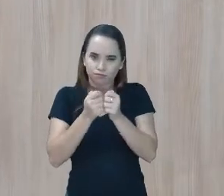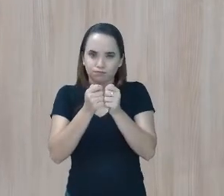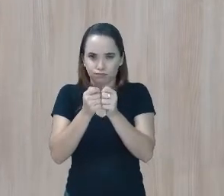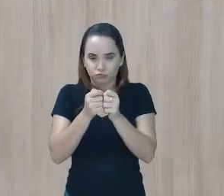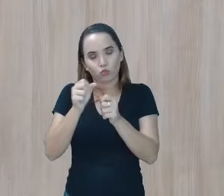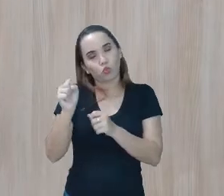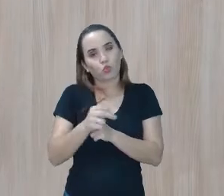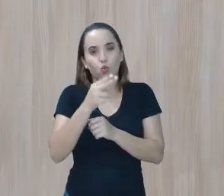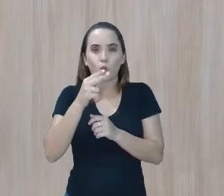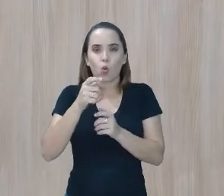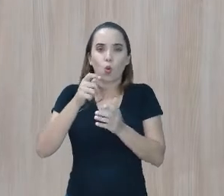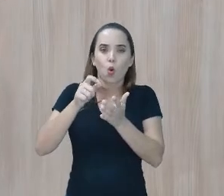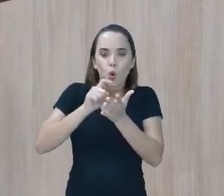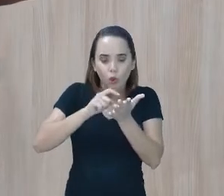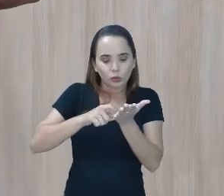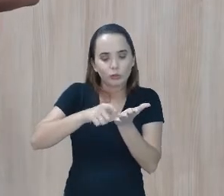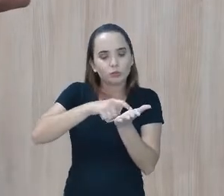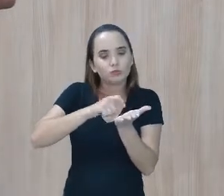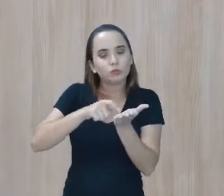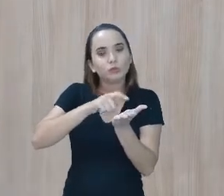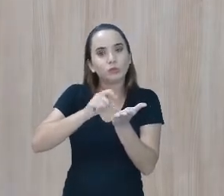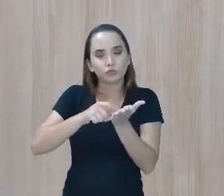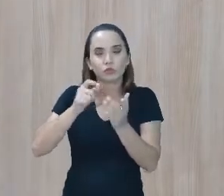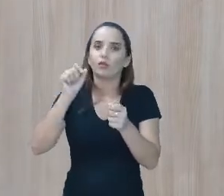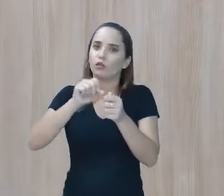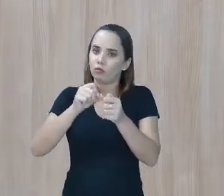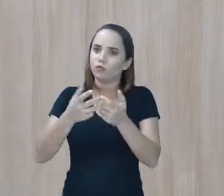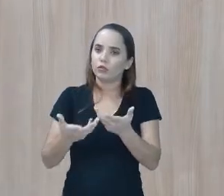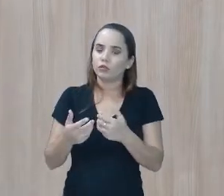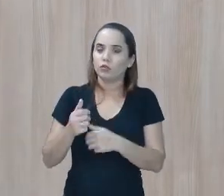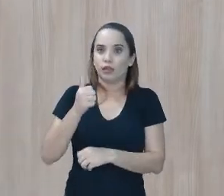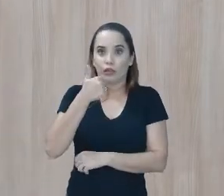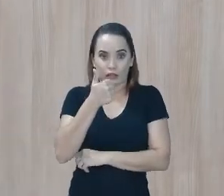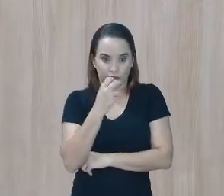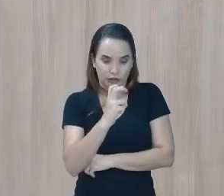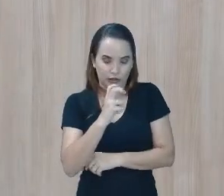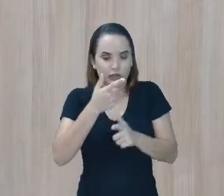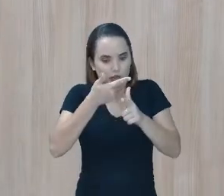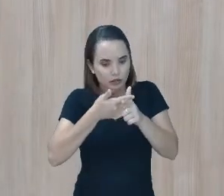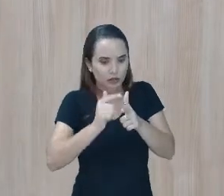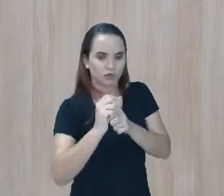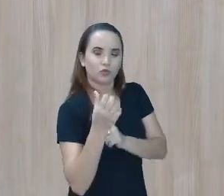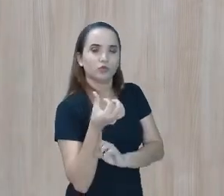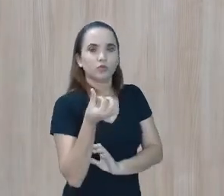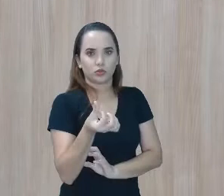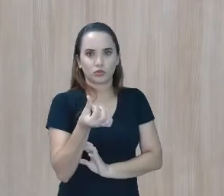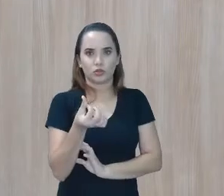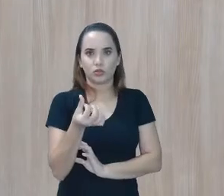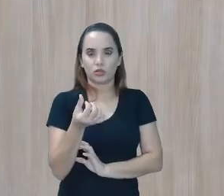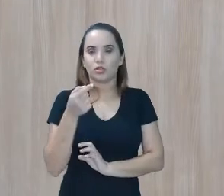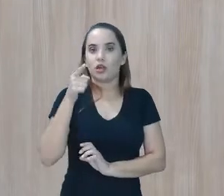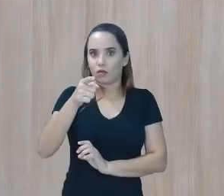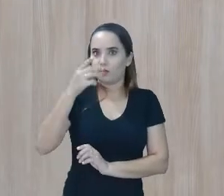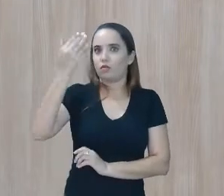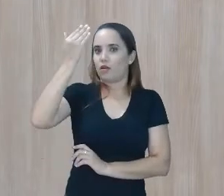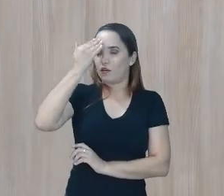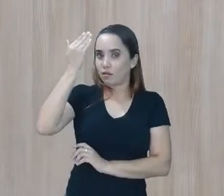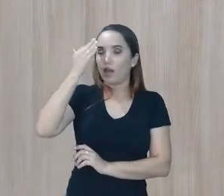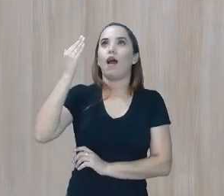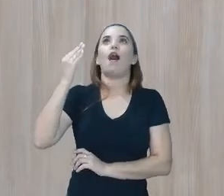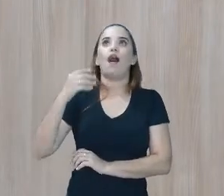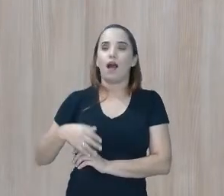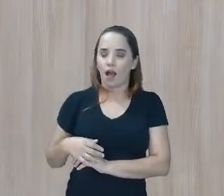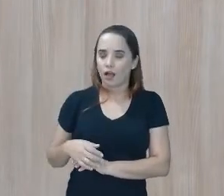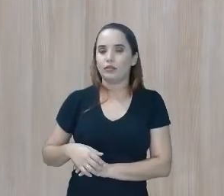calculadora do celular ou uma outra calculadora e fizesse 15 dividido por 6, aonde é que está, para você identificar.